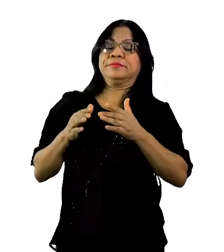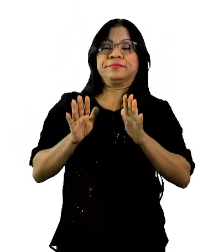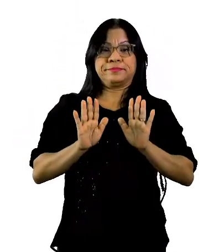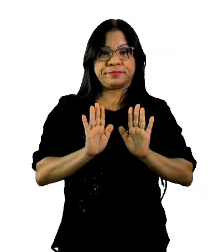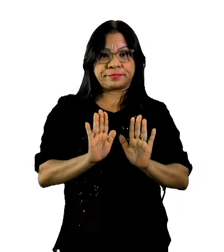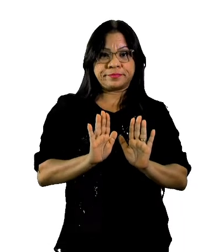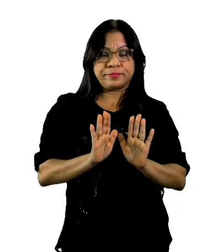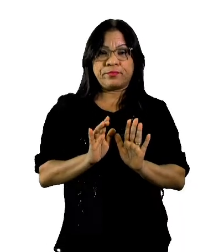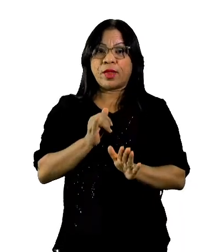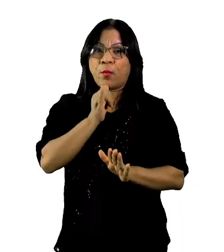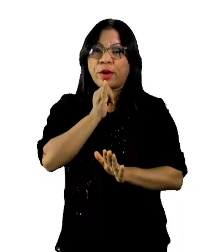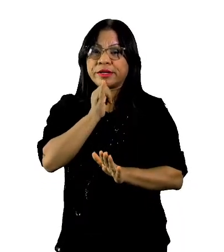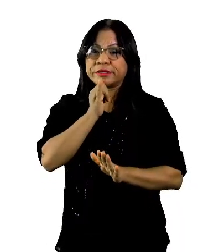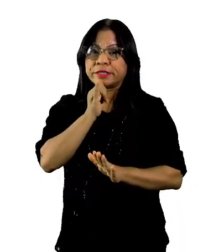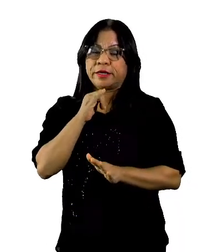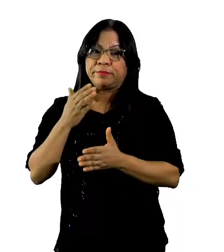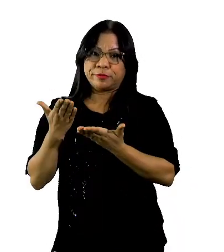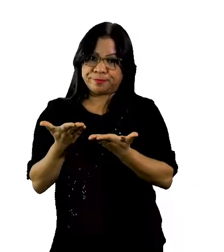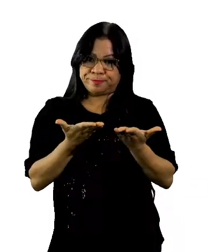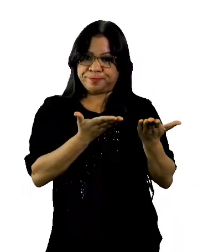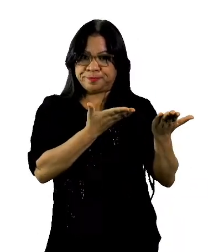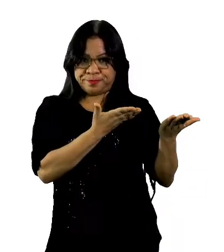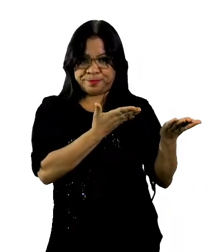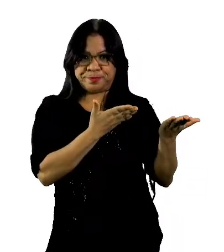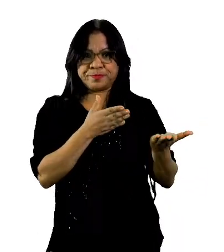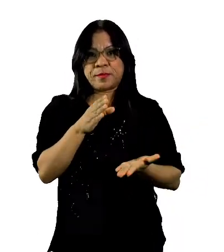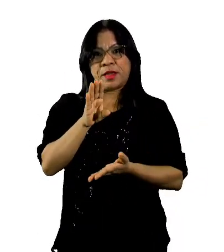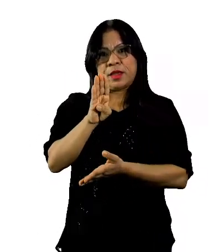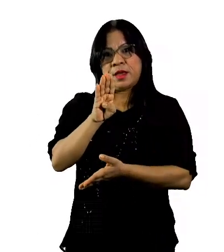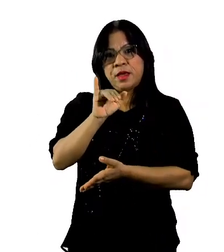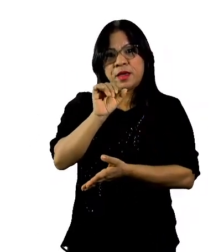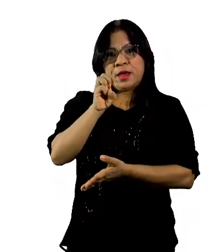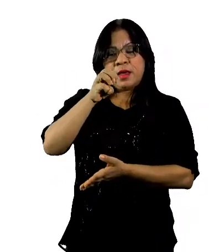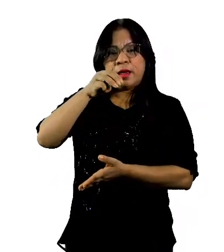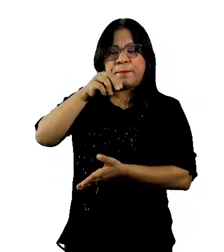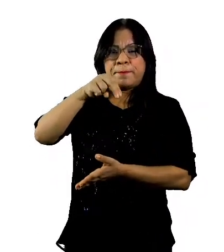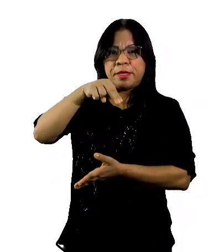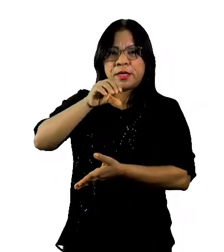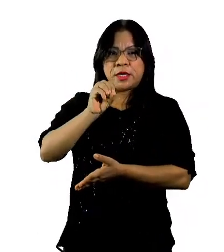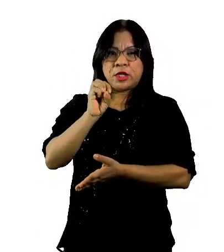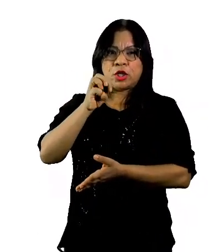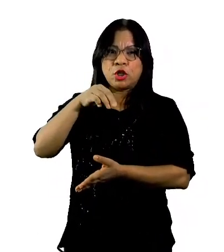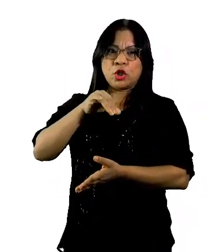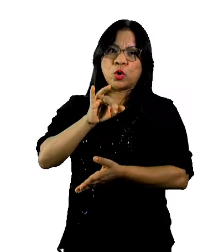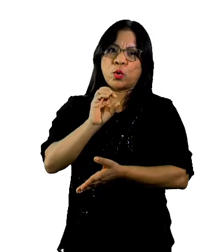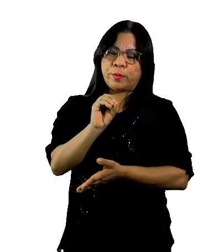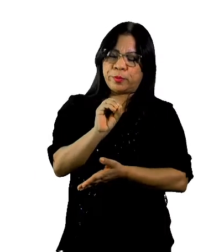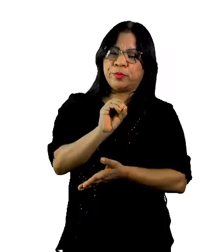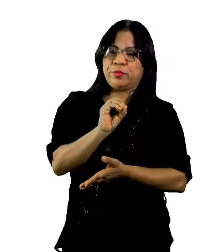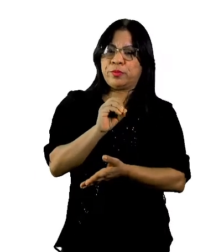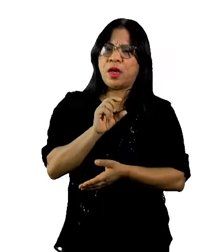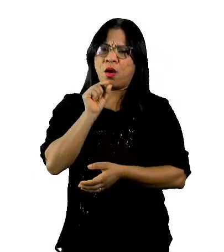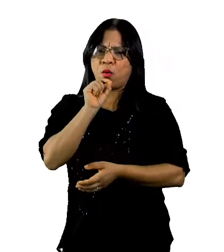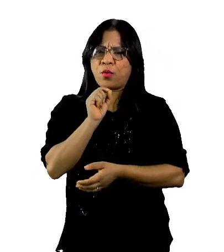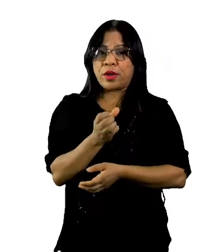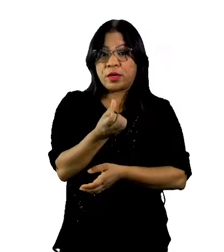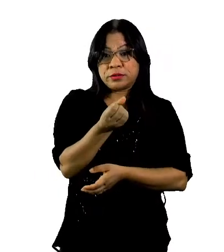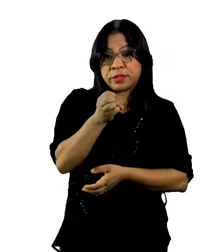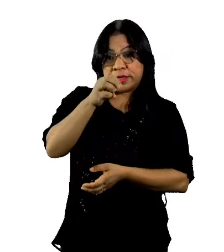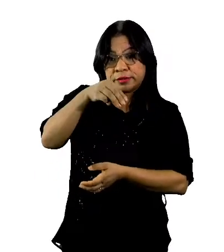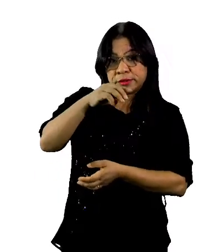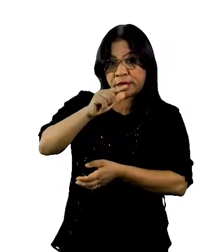tenho o monômio, o binômio na verdade. 6m ao quadrado y mais 3m ao quadrado